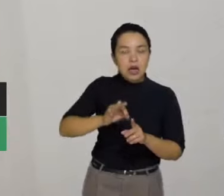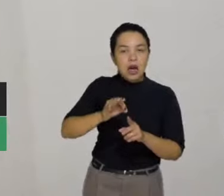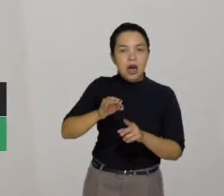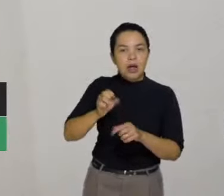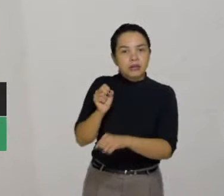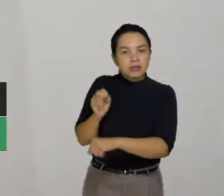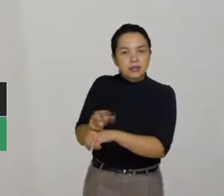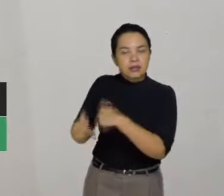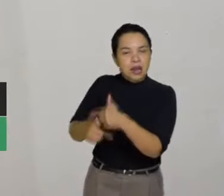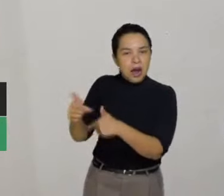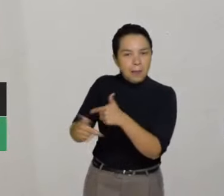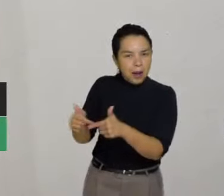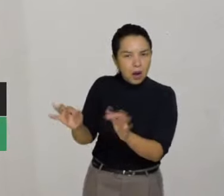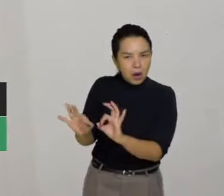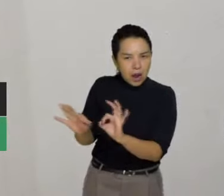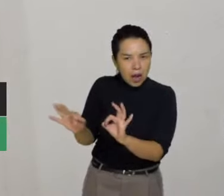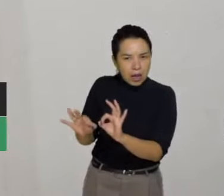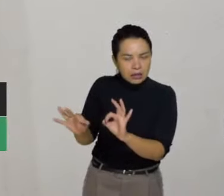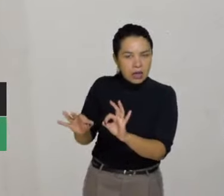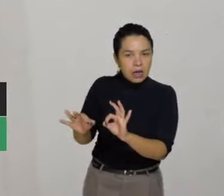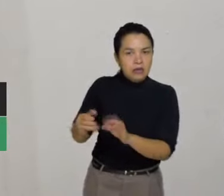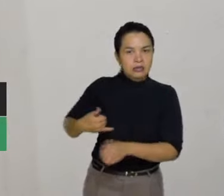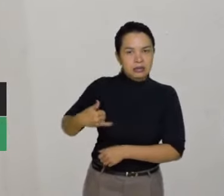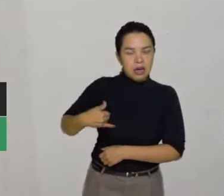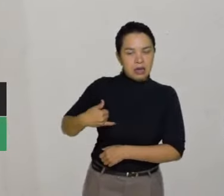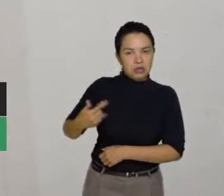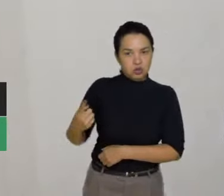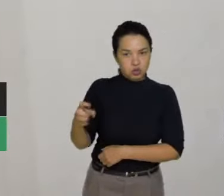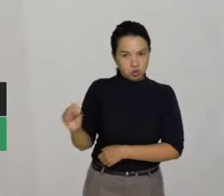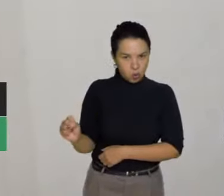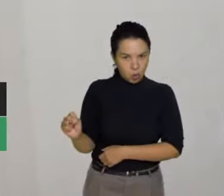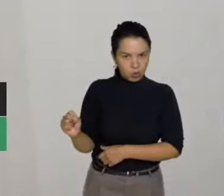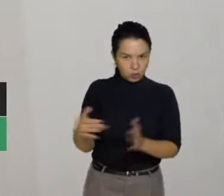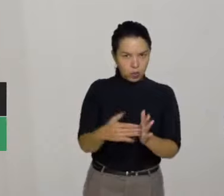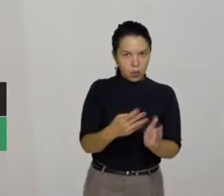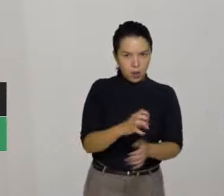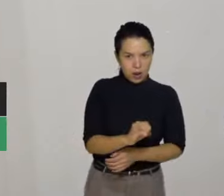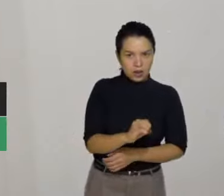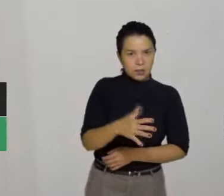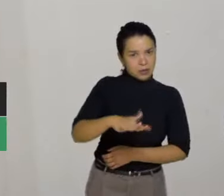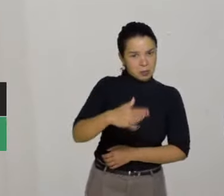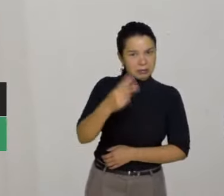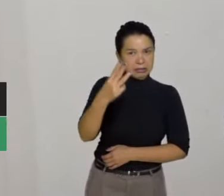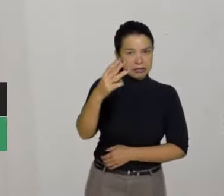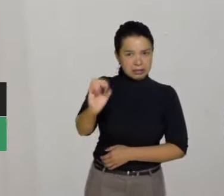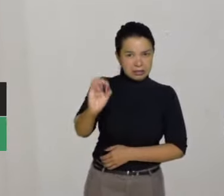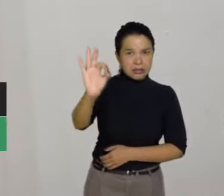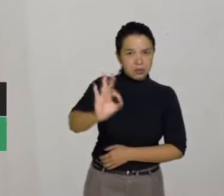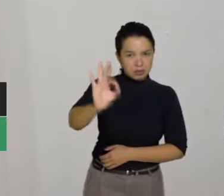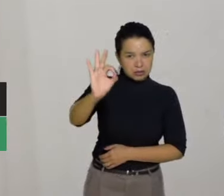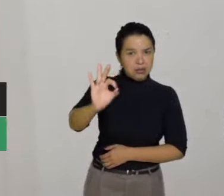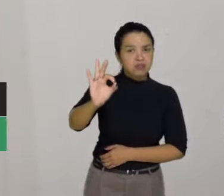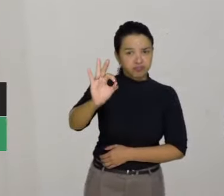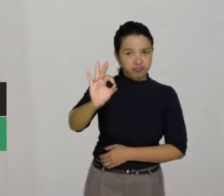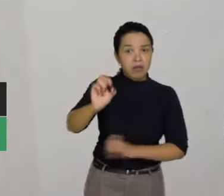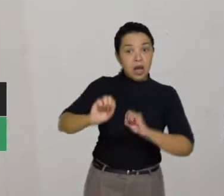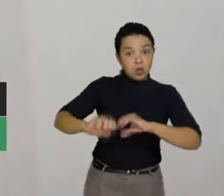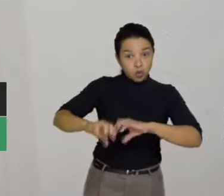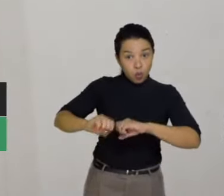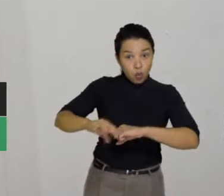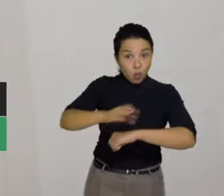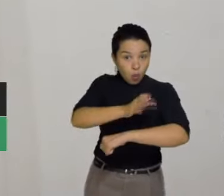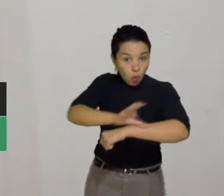anos chega a quase 30%. A educação profissional abre as portas para o desenvolvimento dos